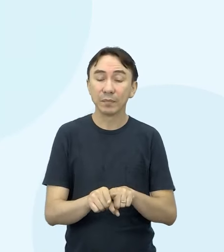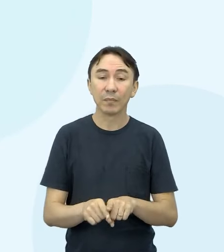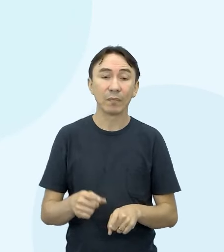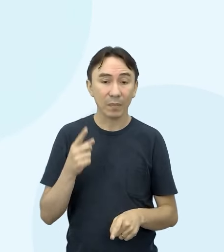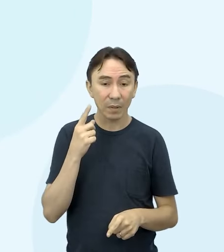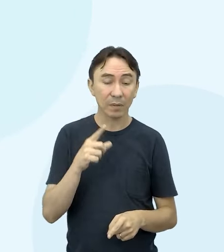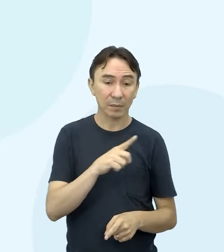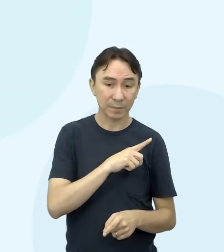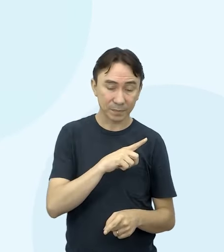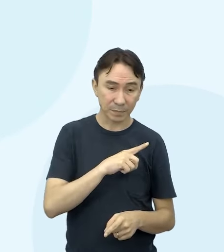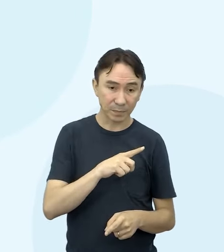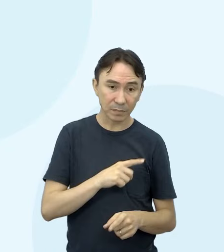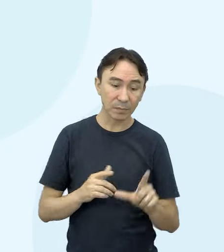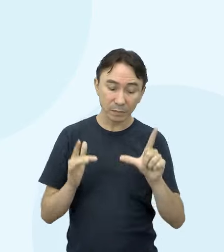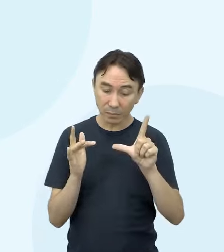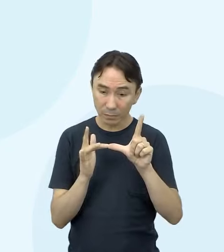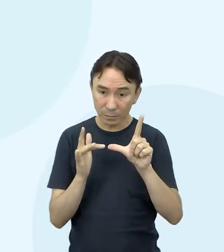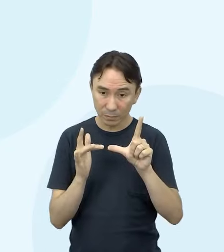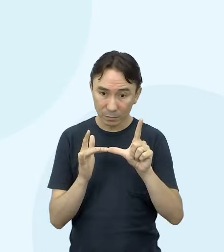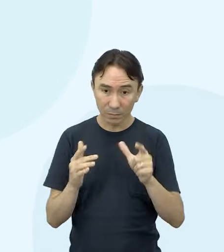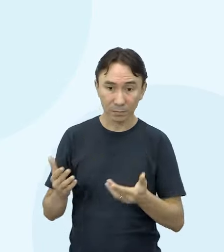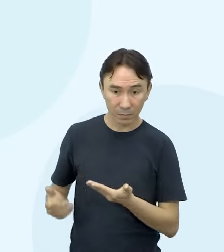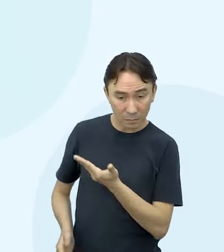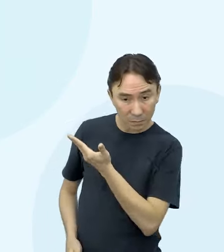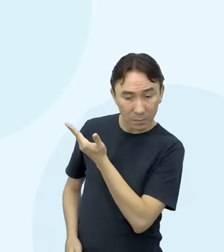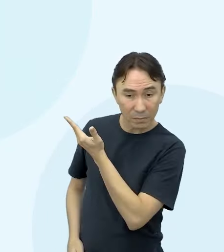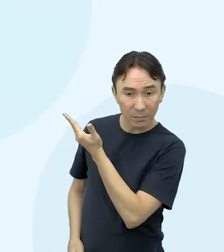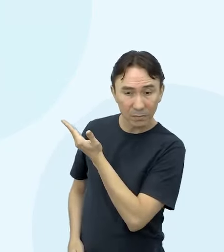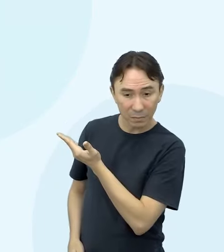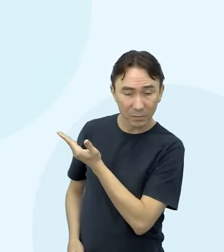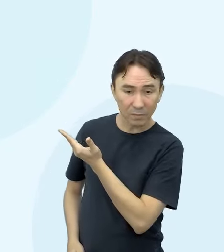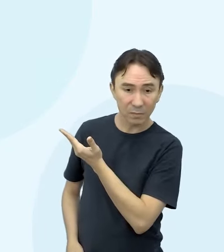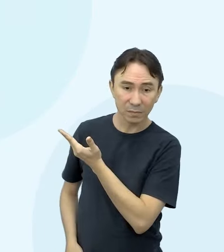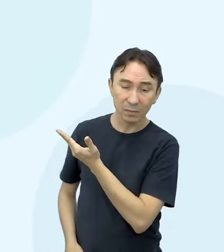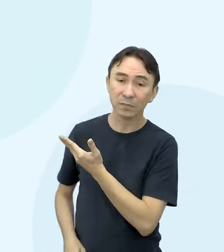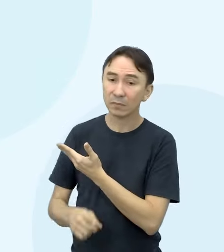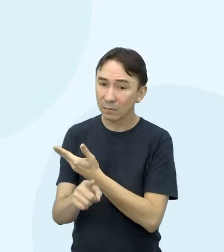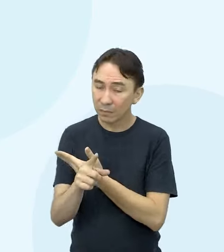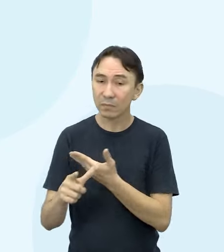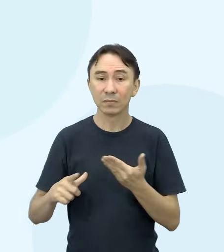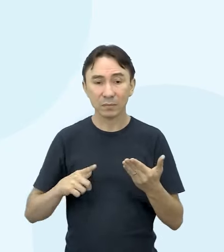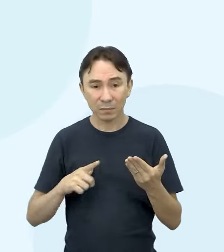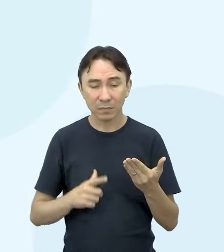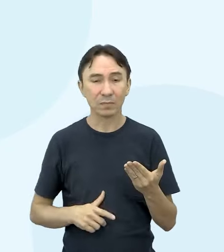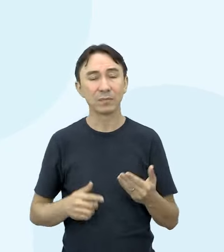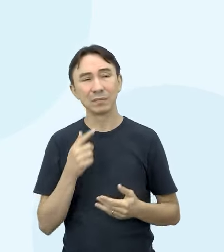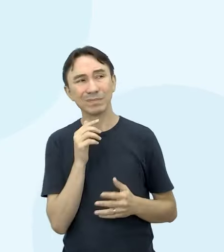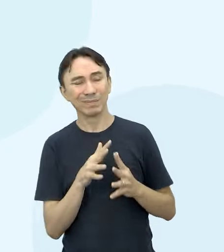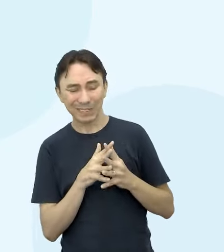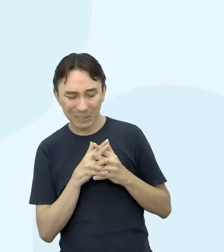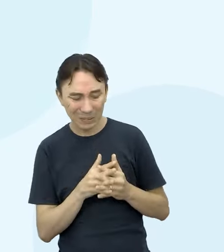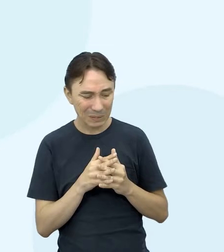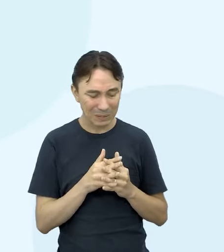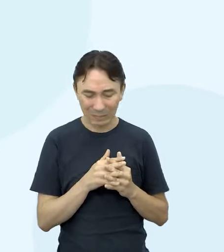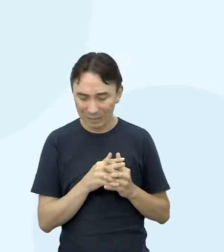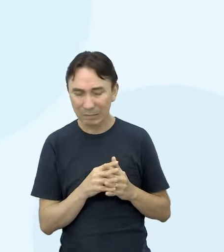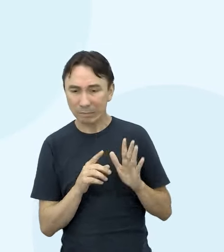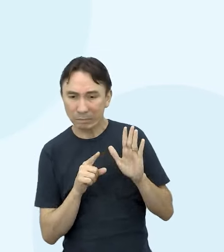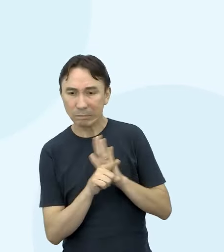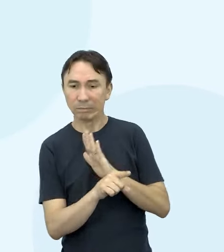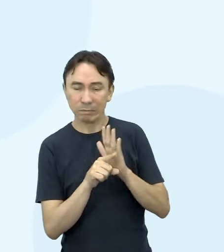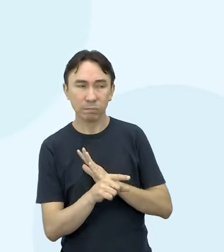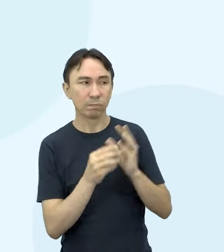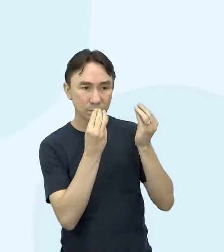esse QR Code aí que vai te levar para um formulário para você registrar suas dúvidas e fazer uma avaliação